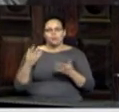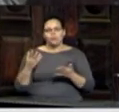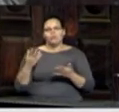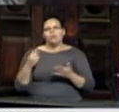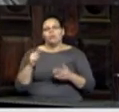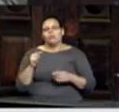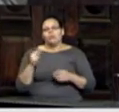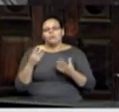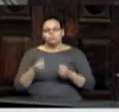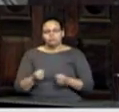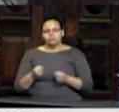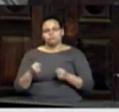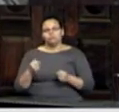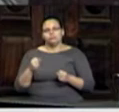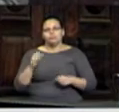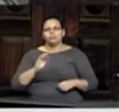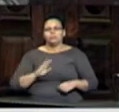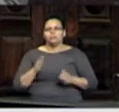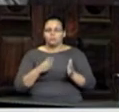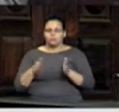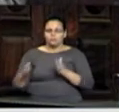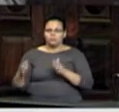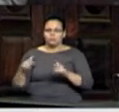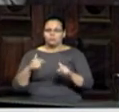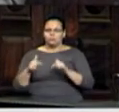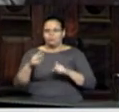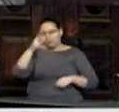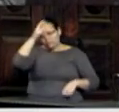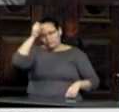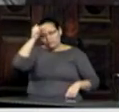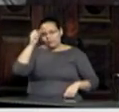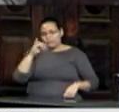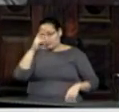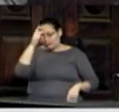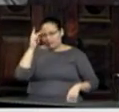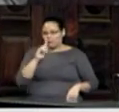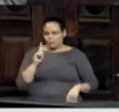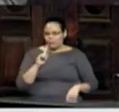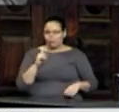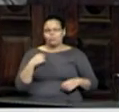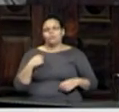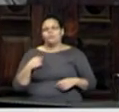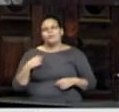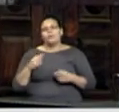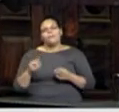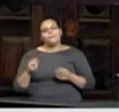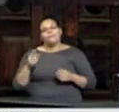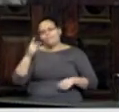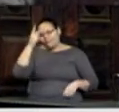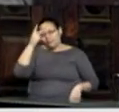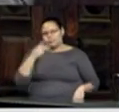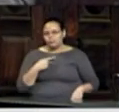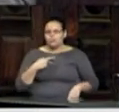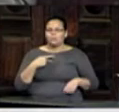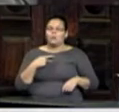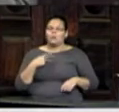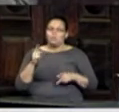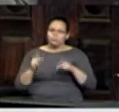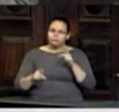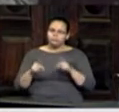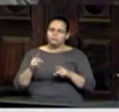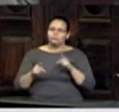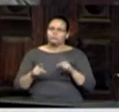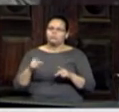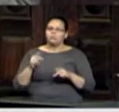Campos, se as pessoas que lá estão não estiverem envolvidas pessoalmente, com o povo, com a cidade,